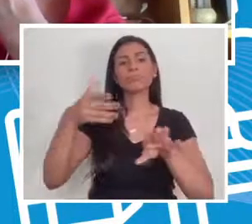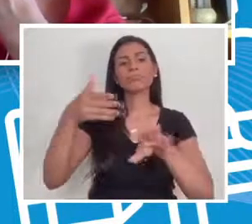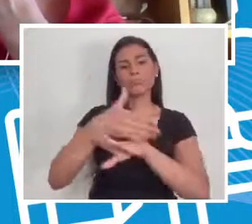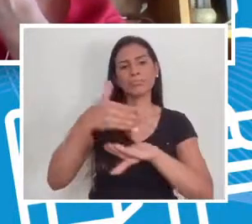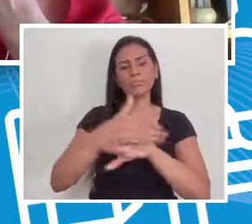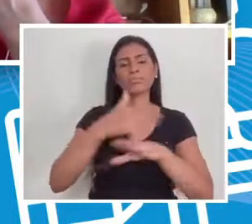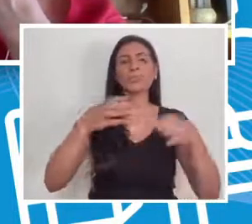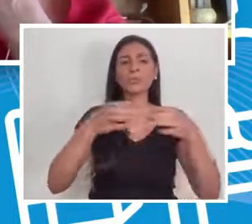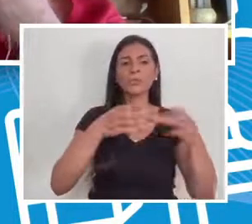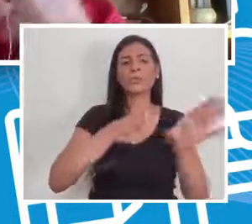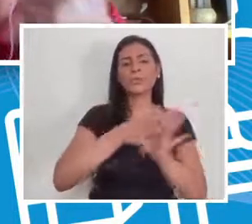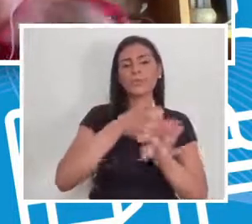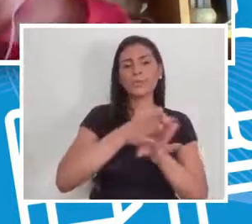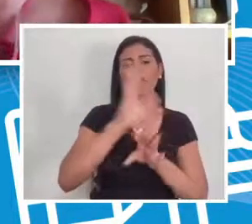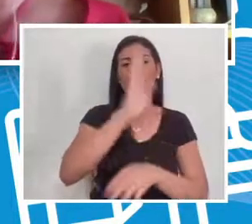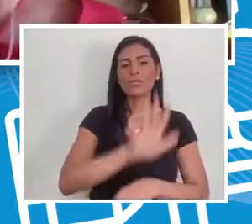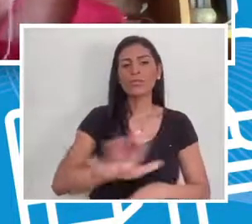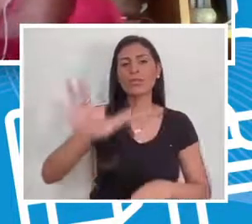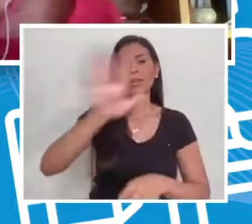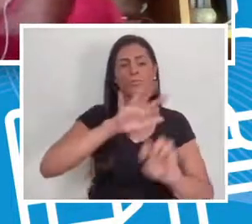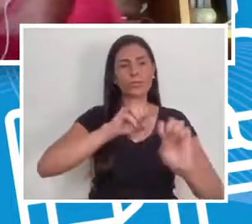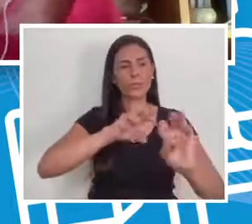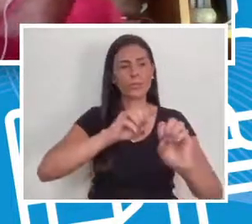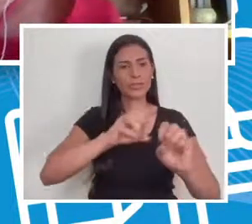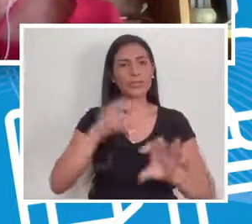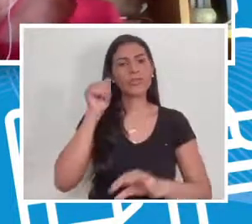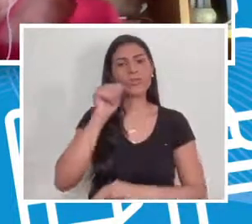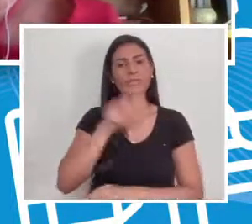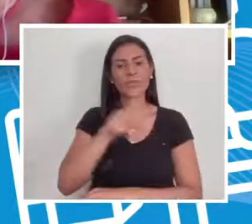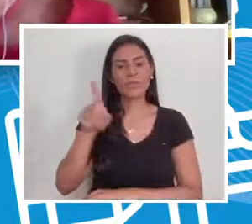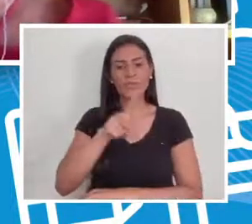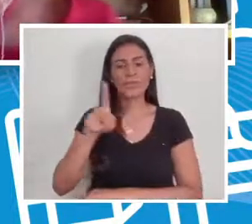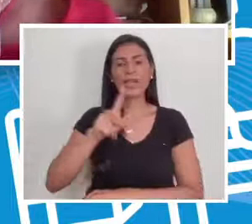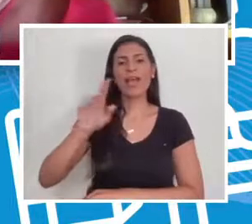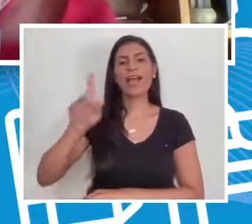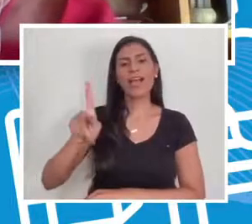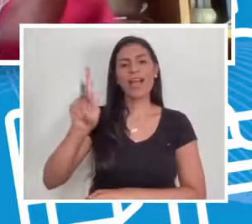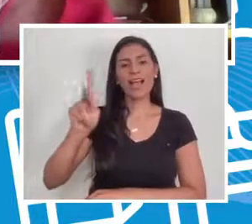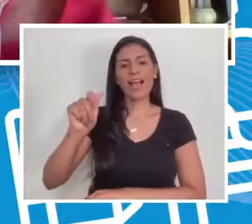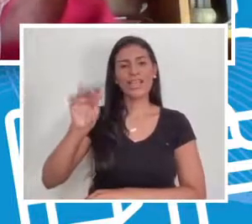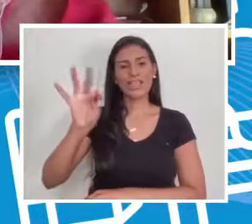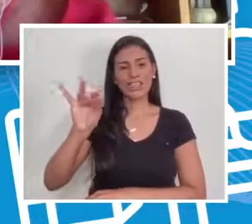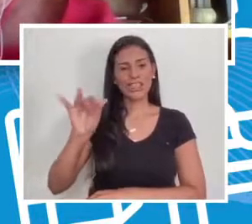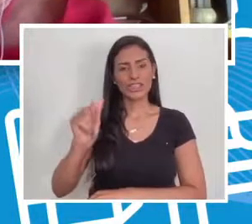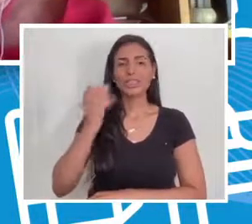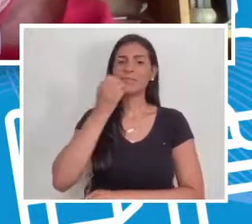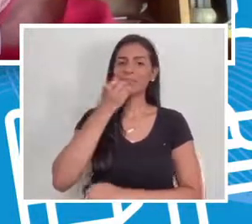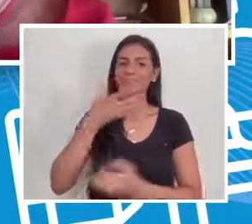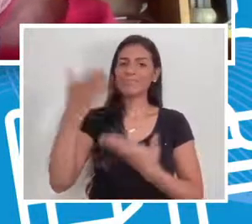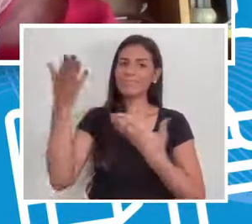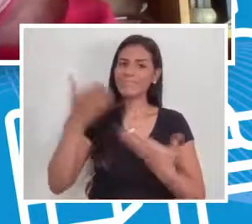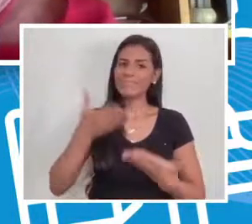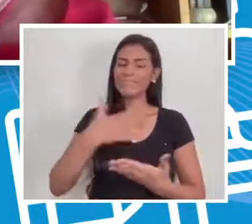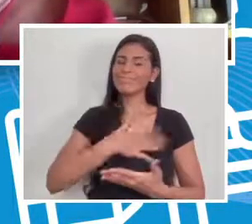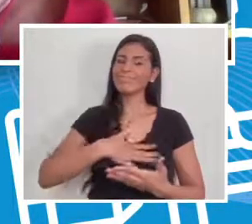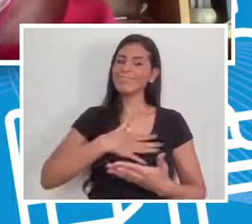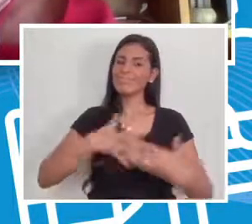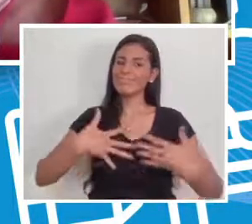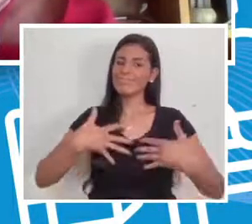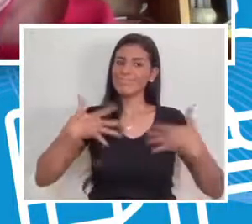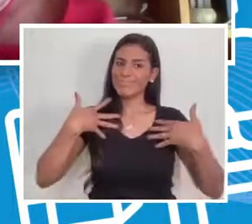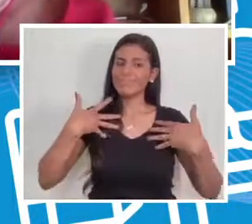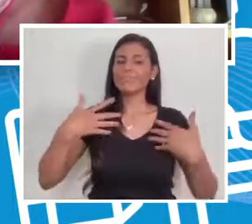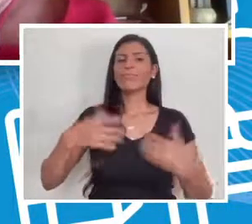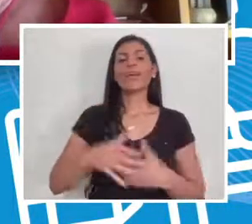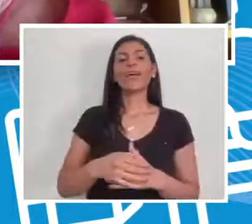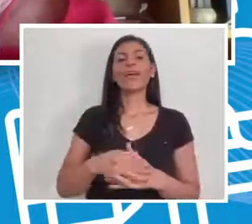Educação. Professora Kátia, é uma honra recebê-la, certo? E, assim, sabemos dos desafios